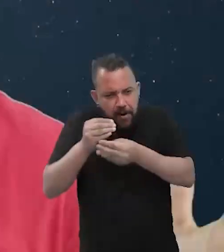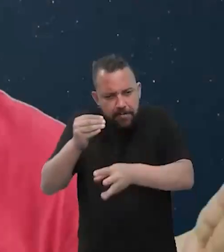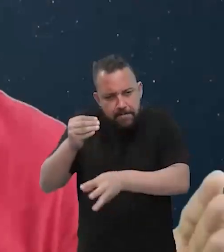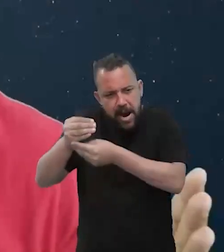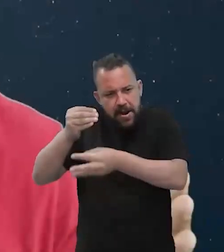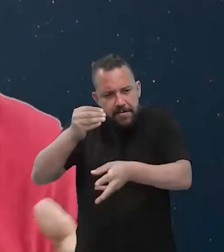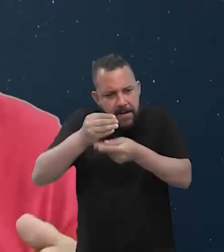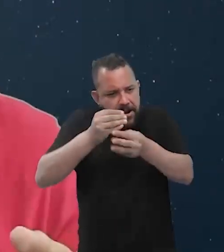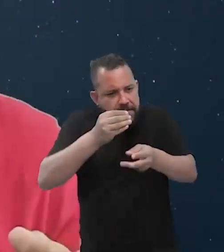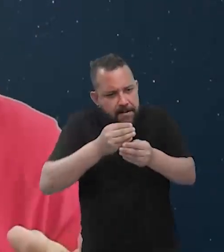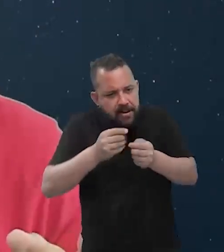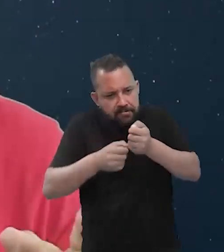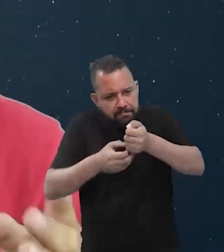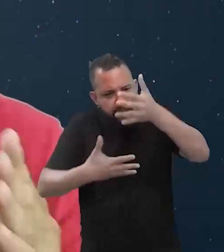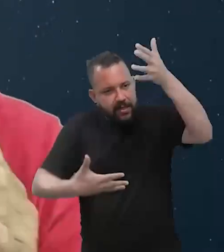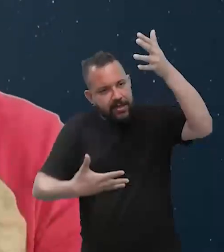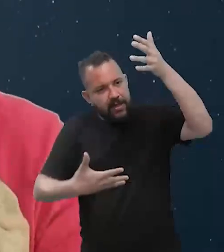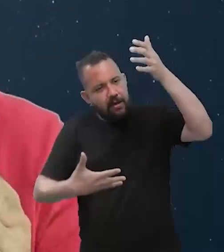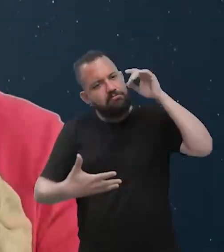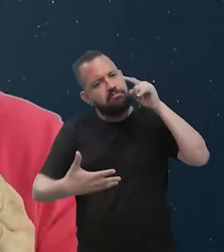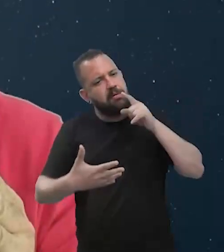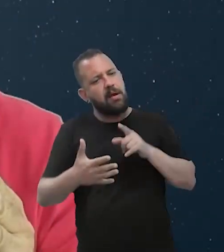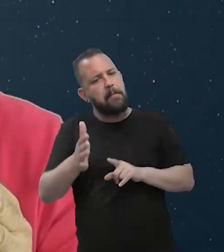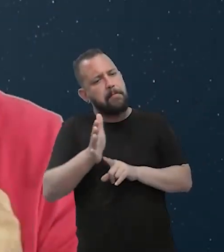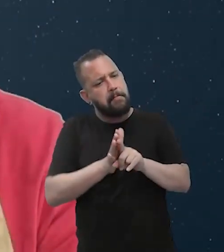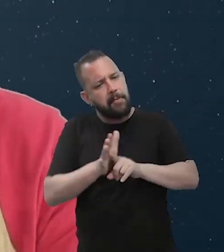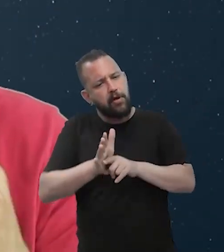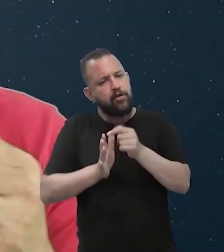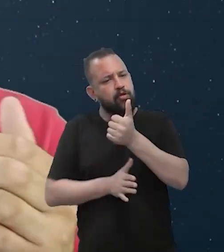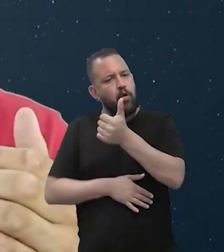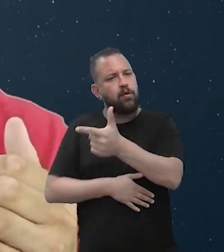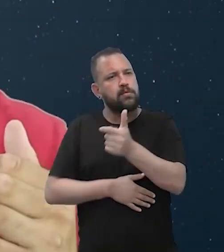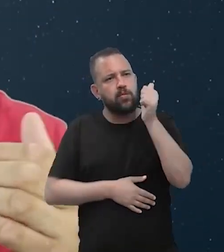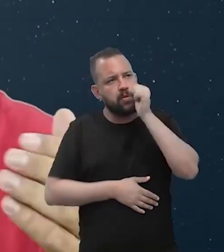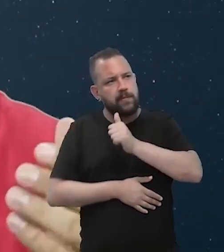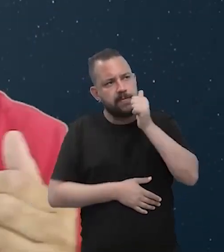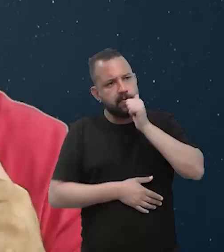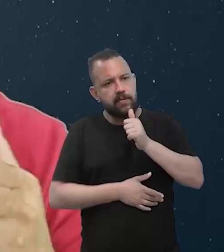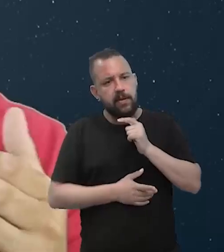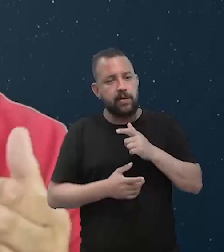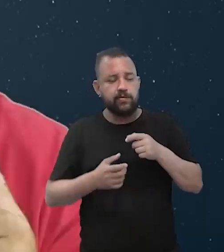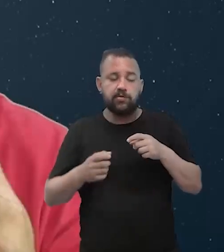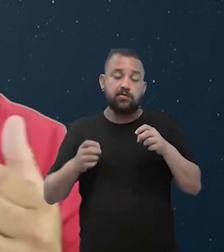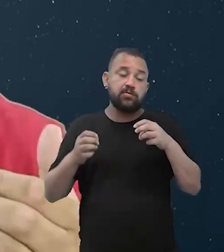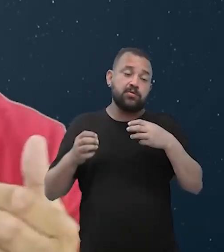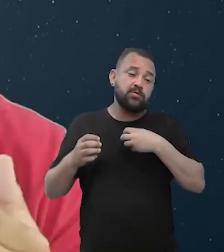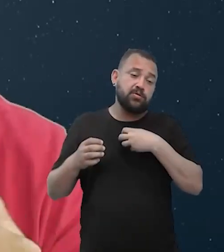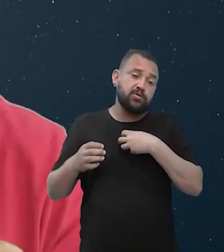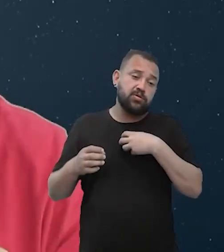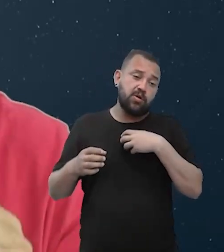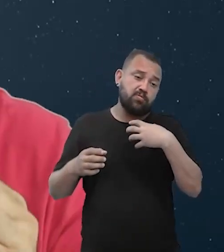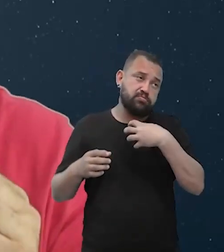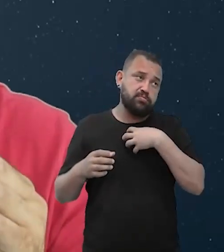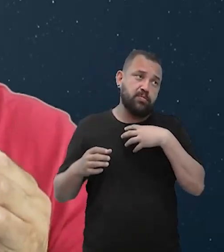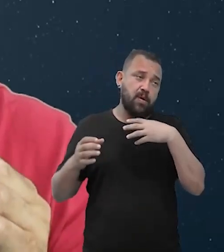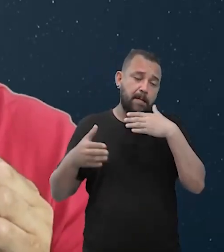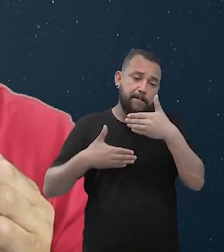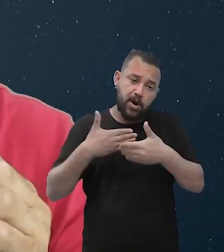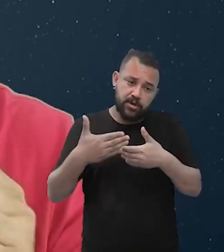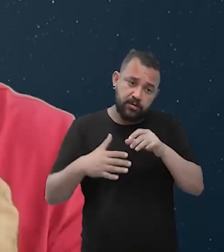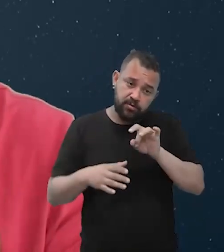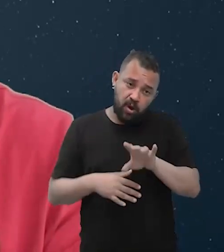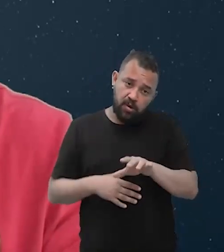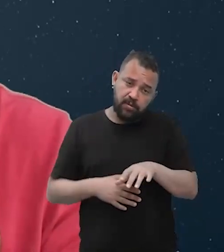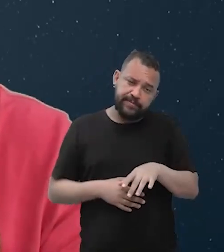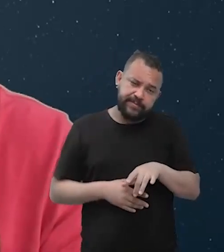de mulheres brasileiras e eu recorto para 12 mulheres, aqui é só um modelo, tá? Um modelo para explicar a você com mais facilidade. Você